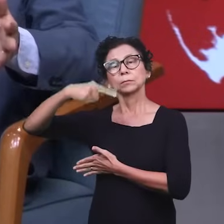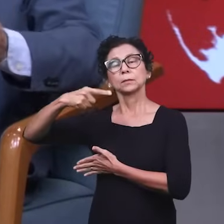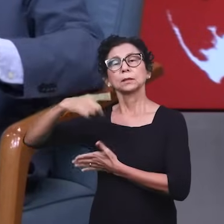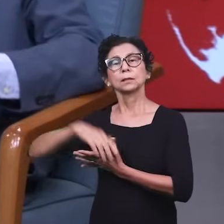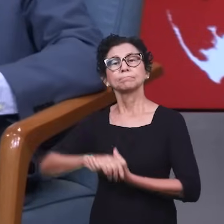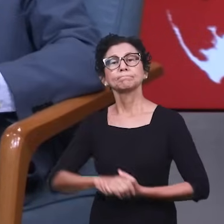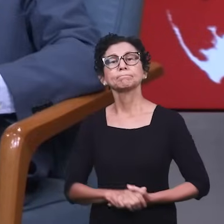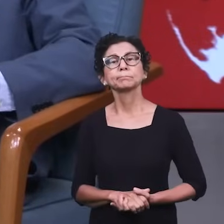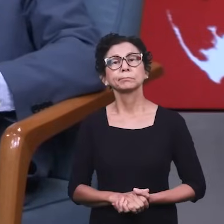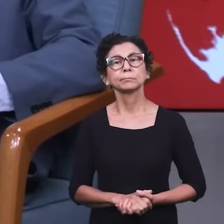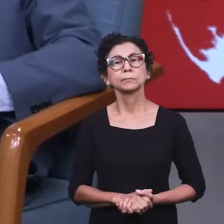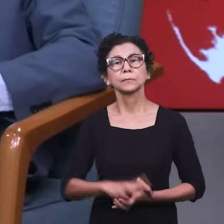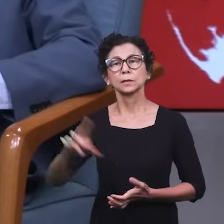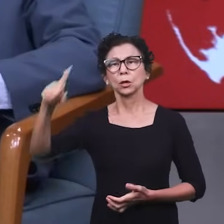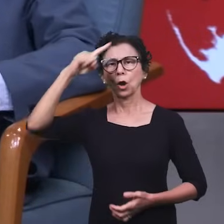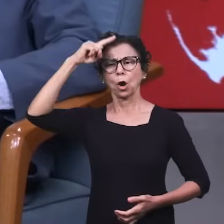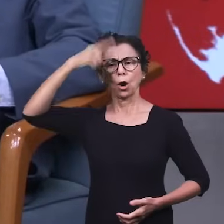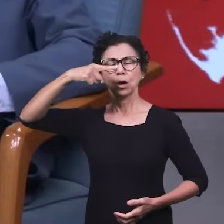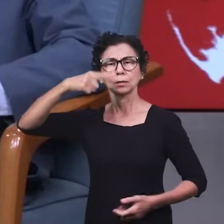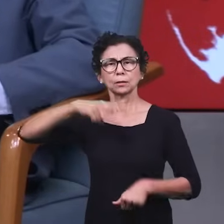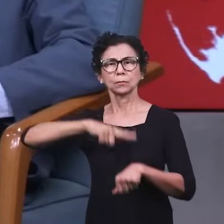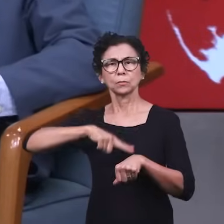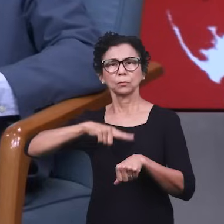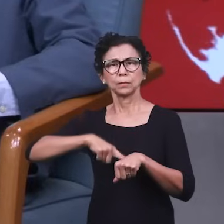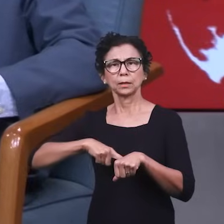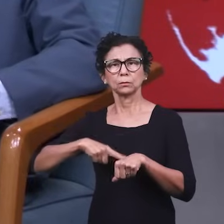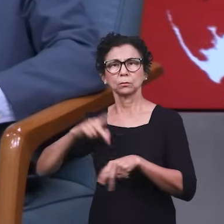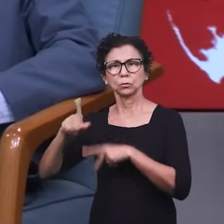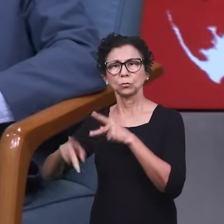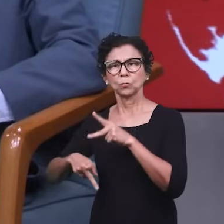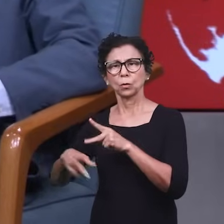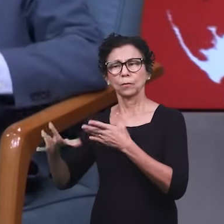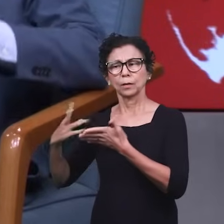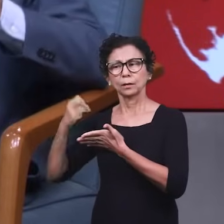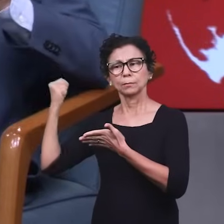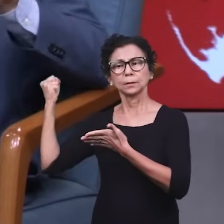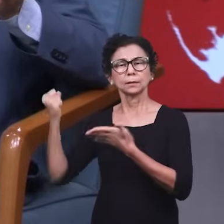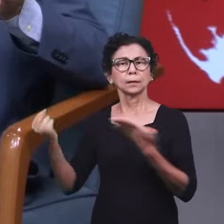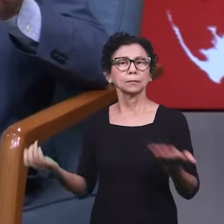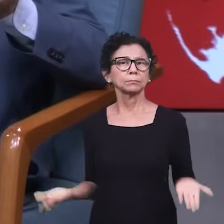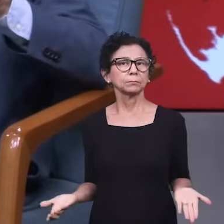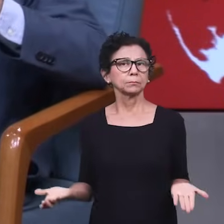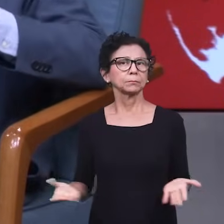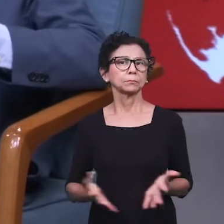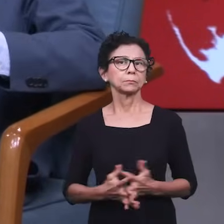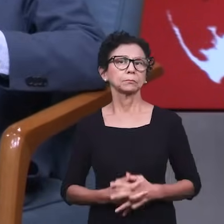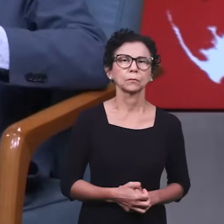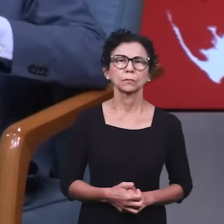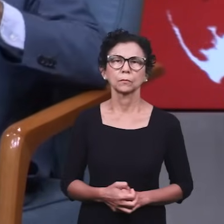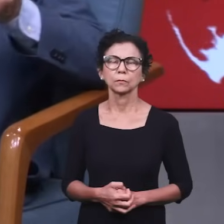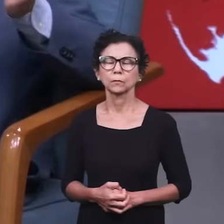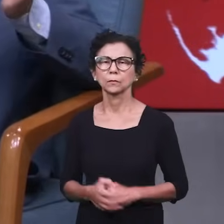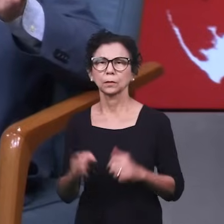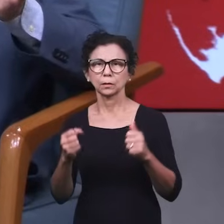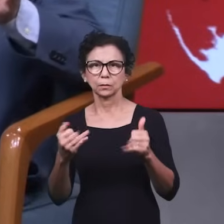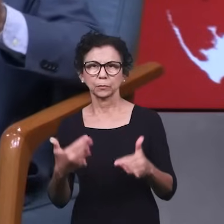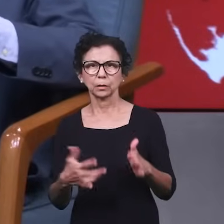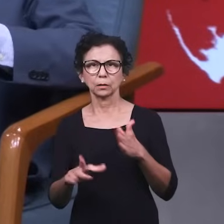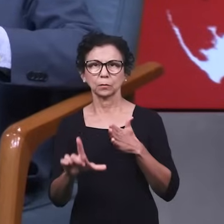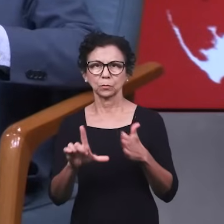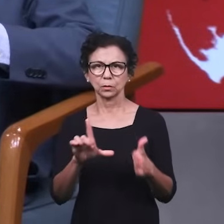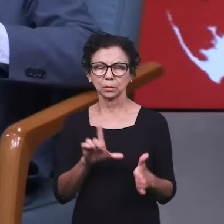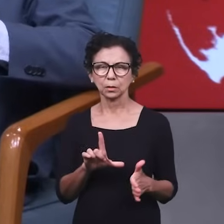num momento muito próximo disso, porque nós estamos vivendo aquilo que nós